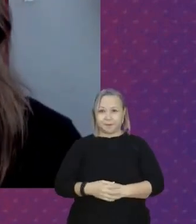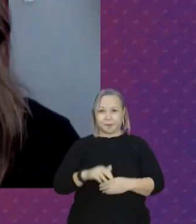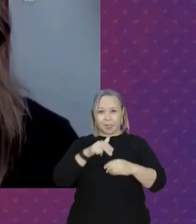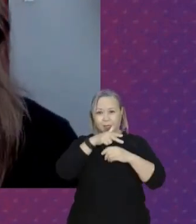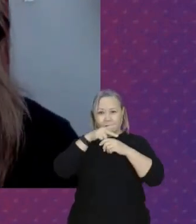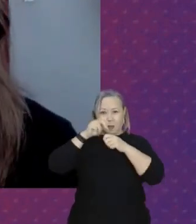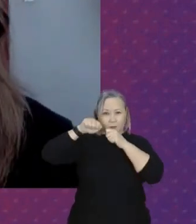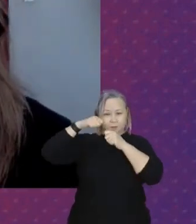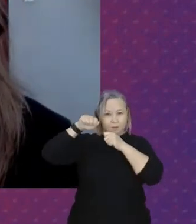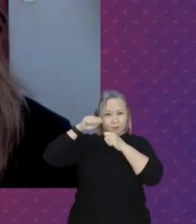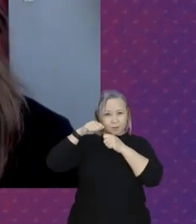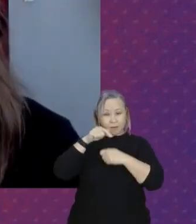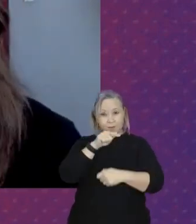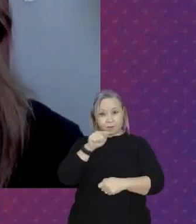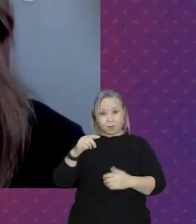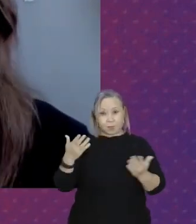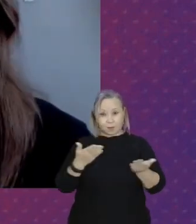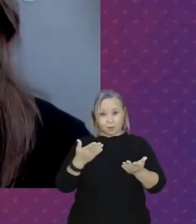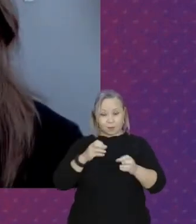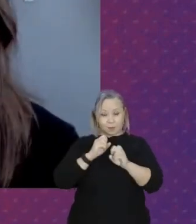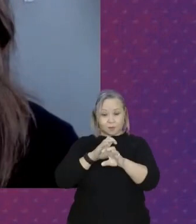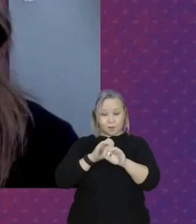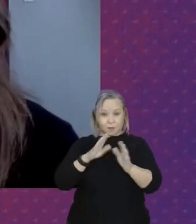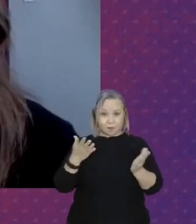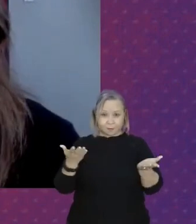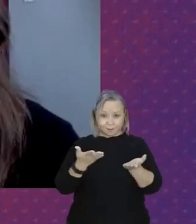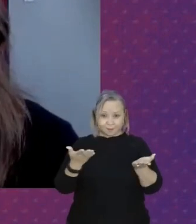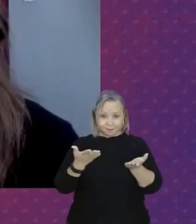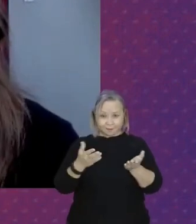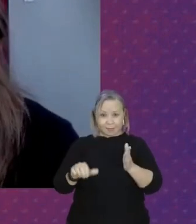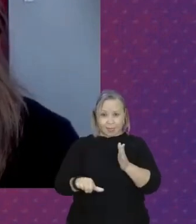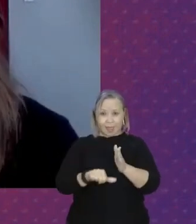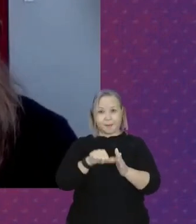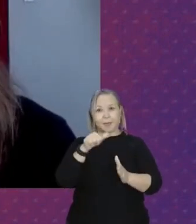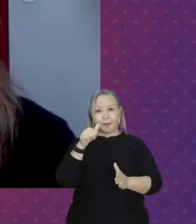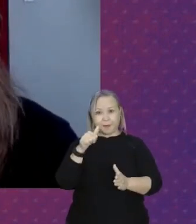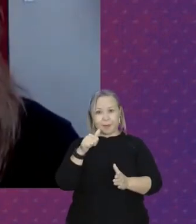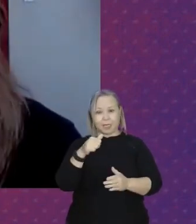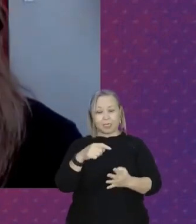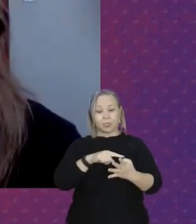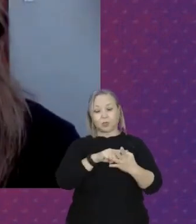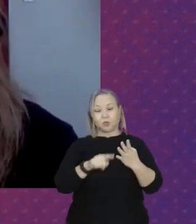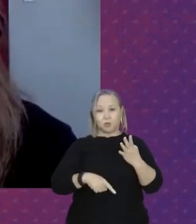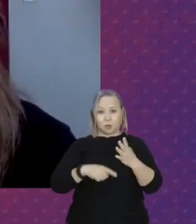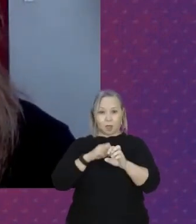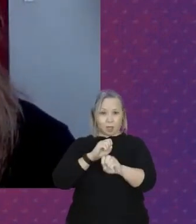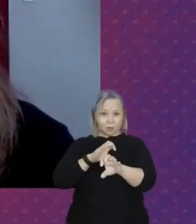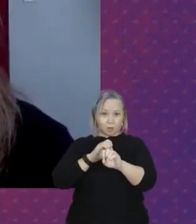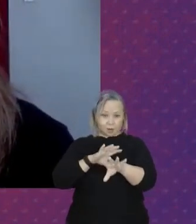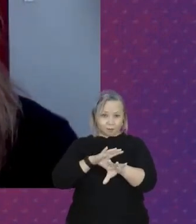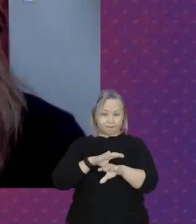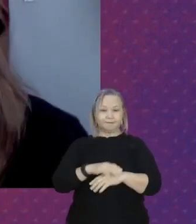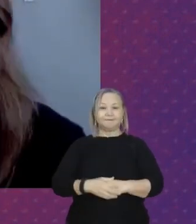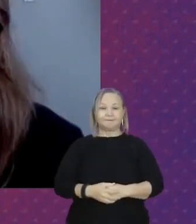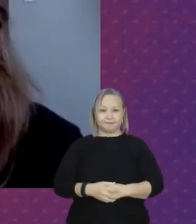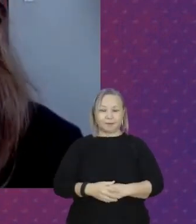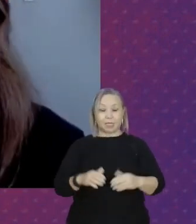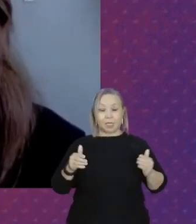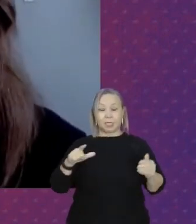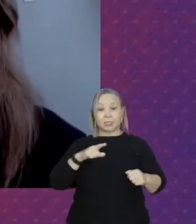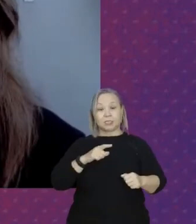para vocês hoje, essa aula de hoje é a primeira de 4. Então, são 4 aulas com